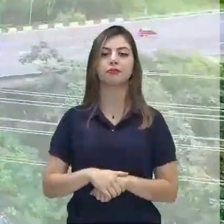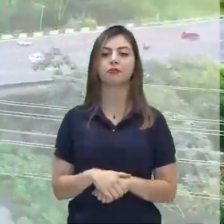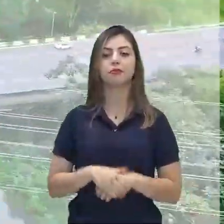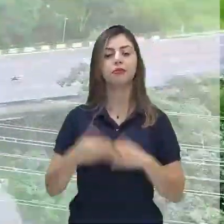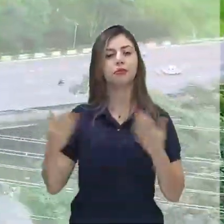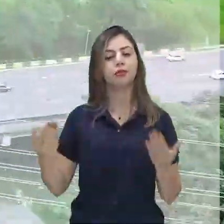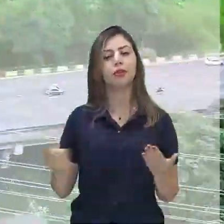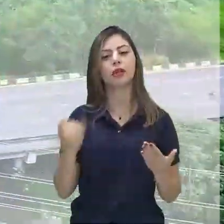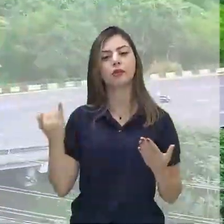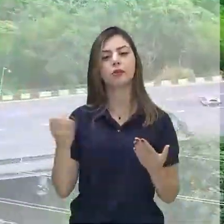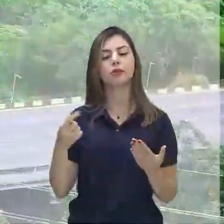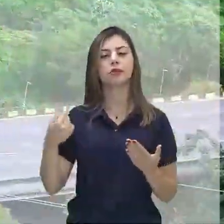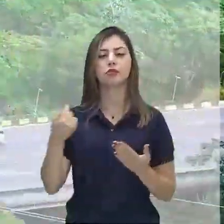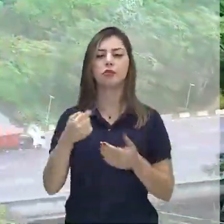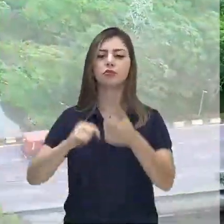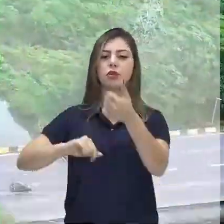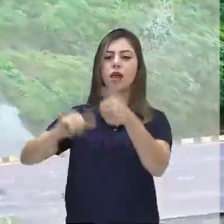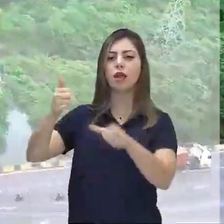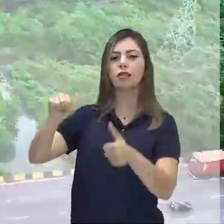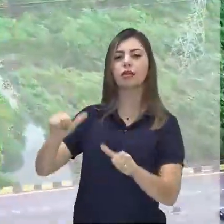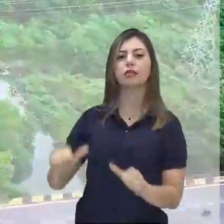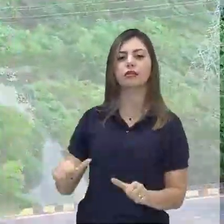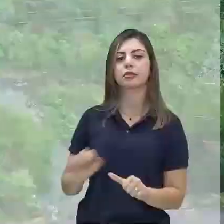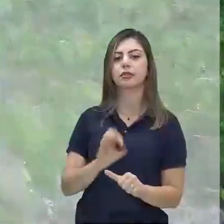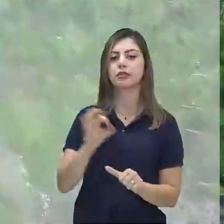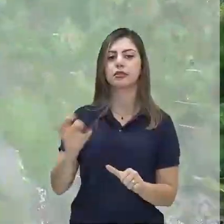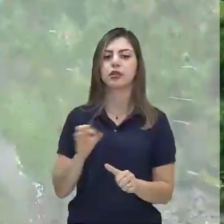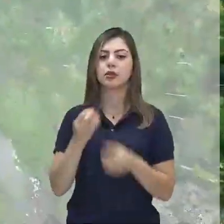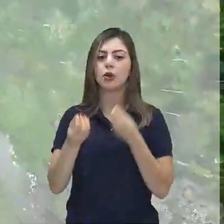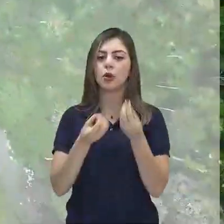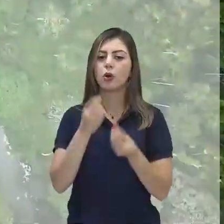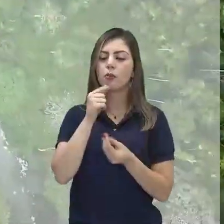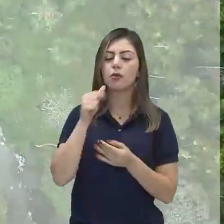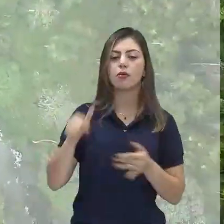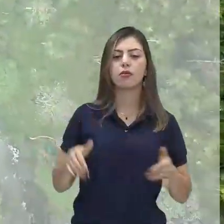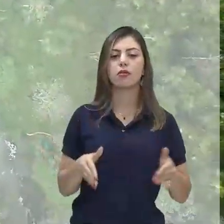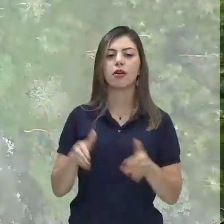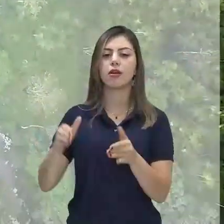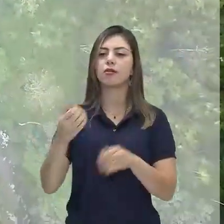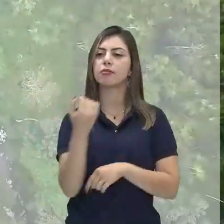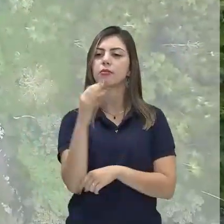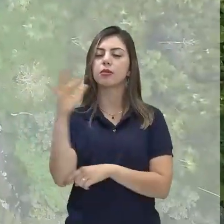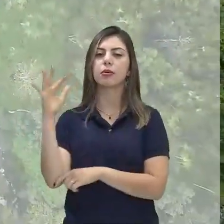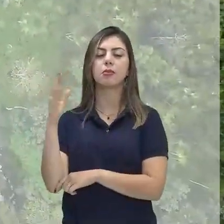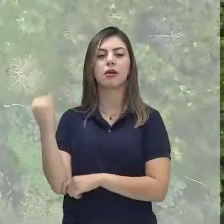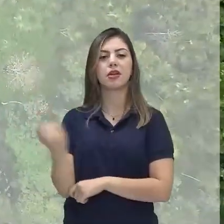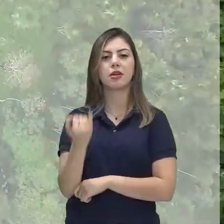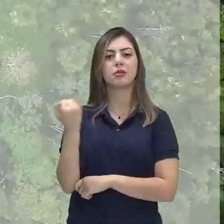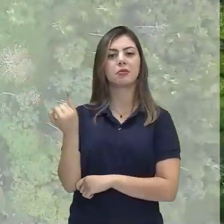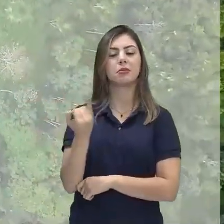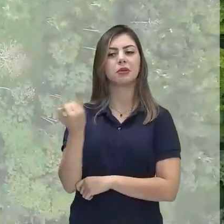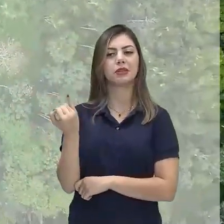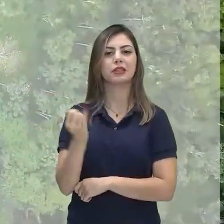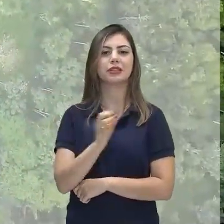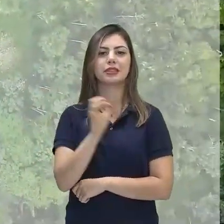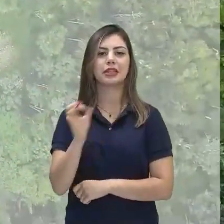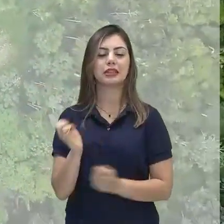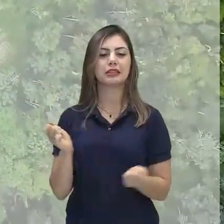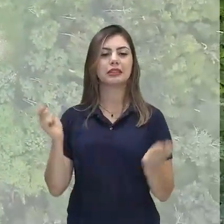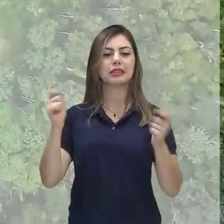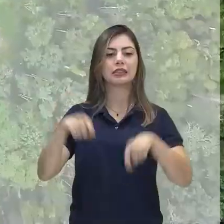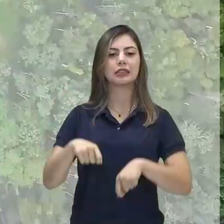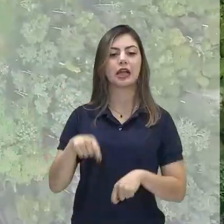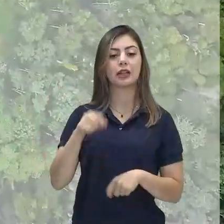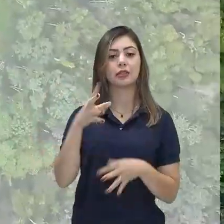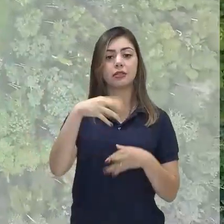gente verifique como esse corredor ecológico pode trazer a possibilidade de, dentro